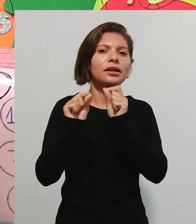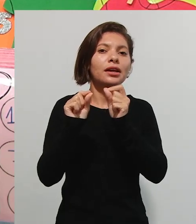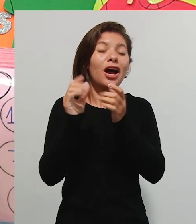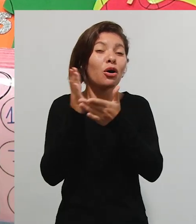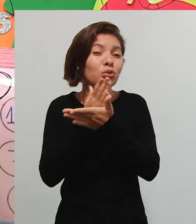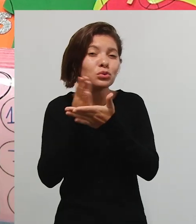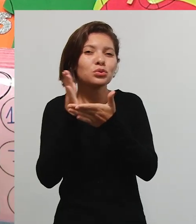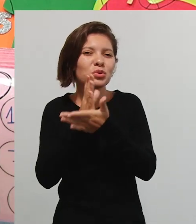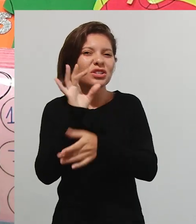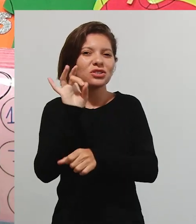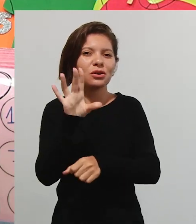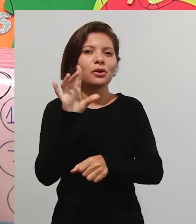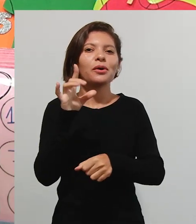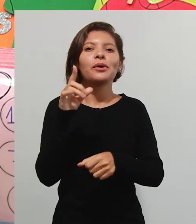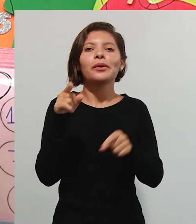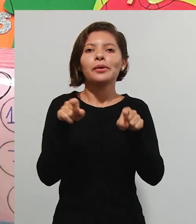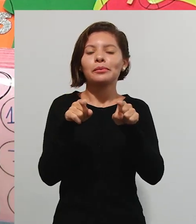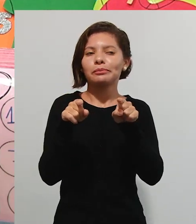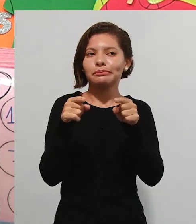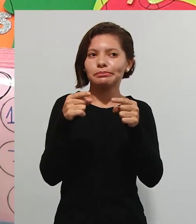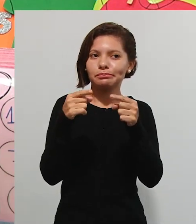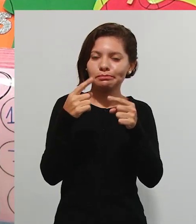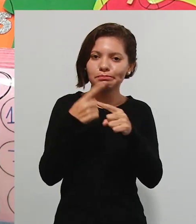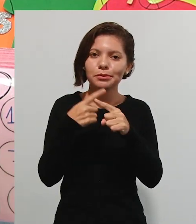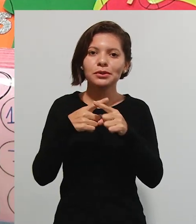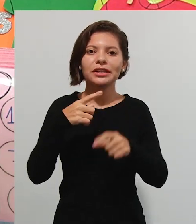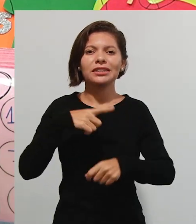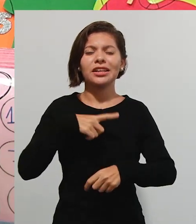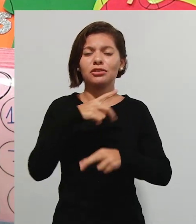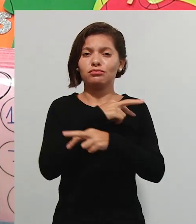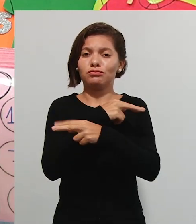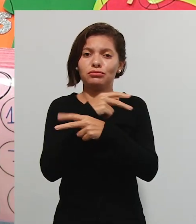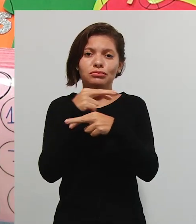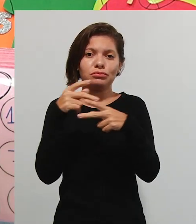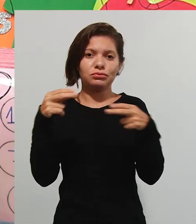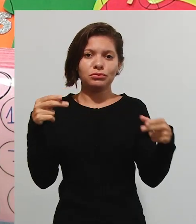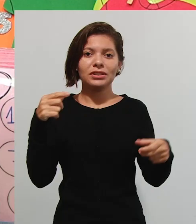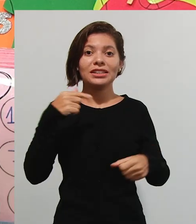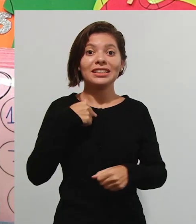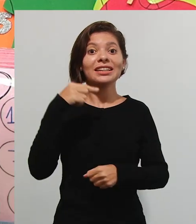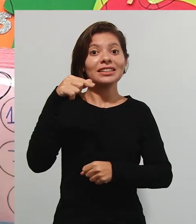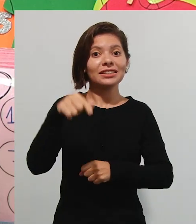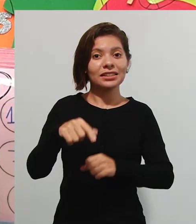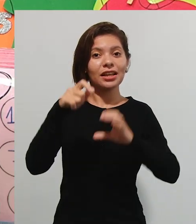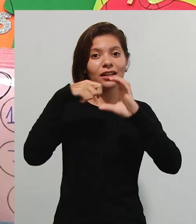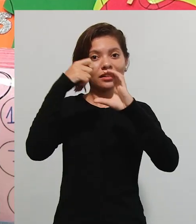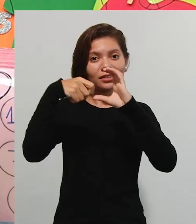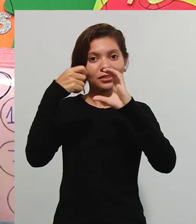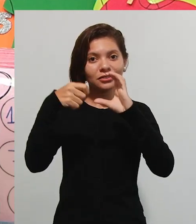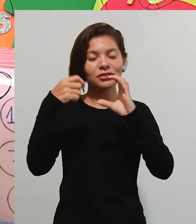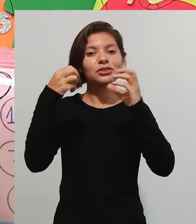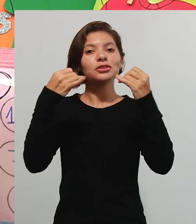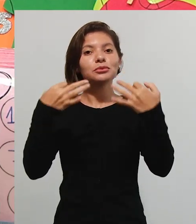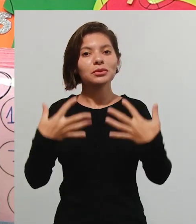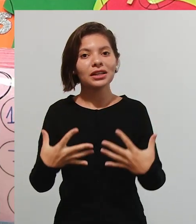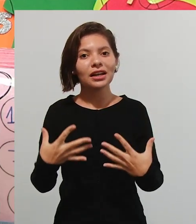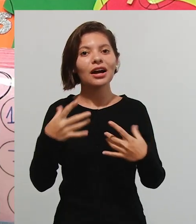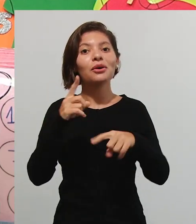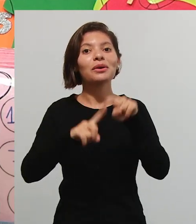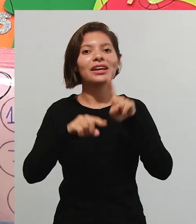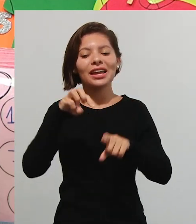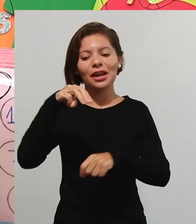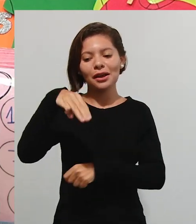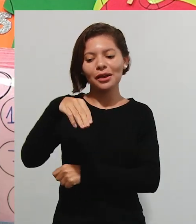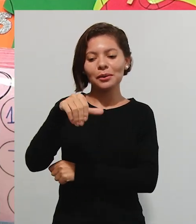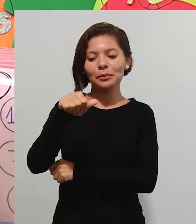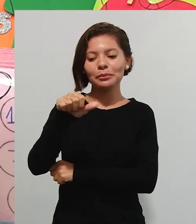porque existem N possibilidades. E nesse episódio, nós vamos falar sobre um material super versátil, que é